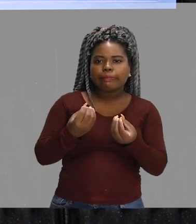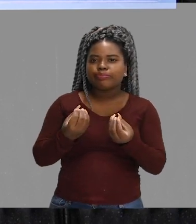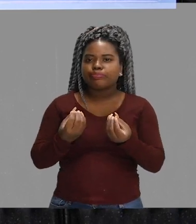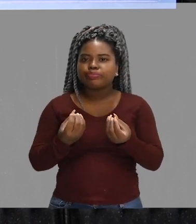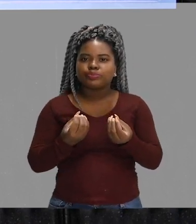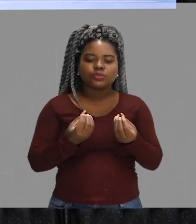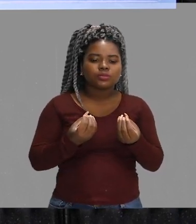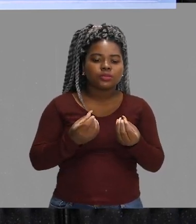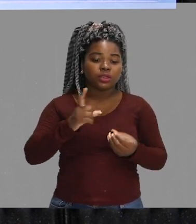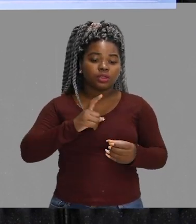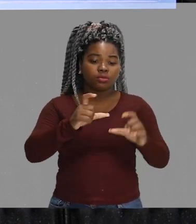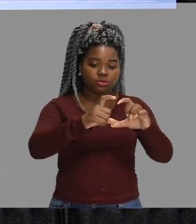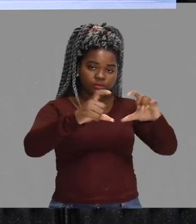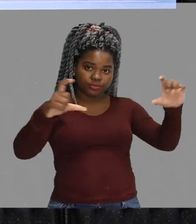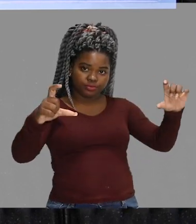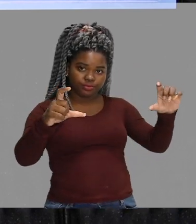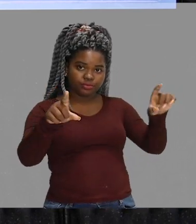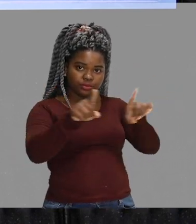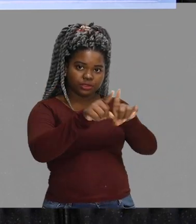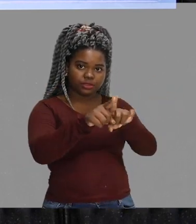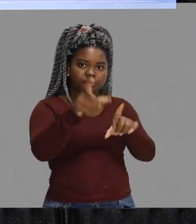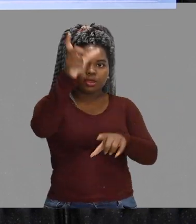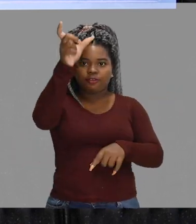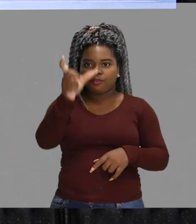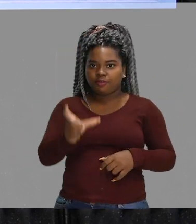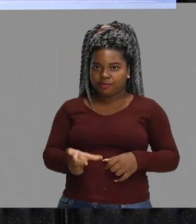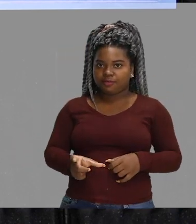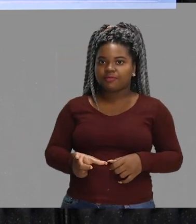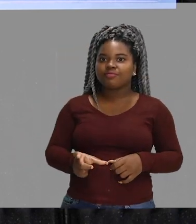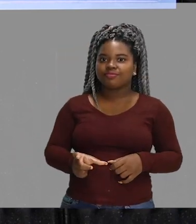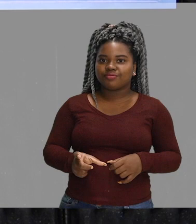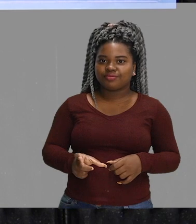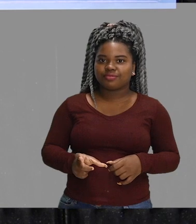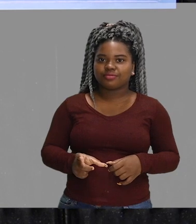atômico maior, certo? Esse